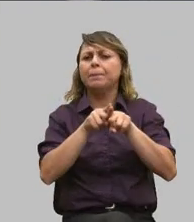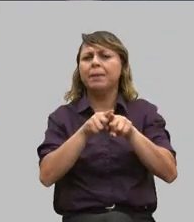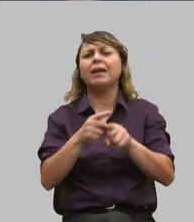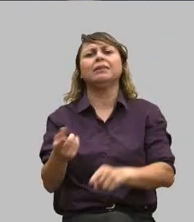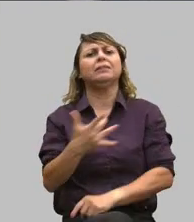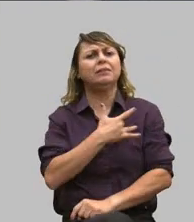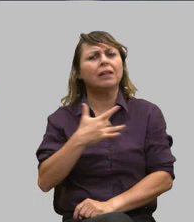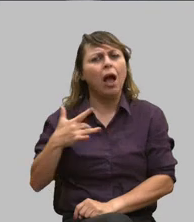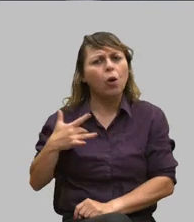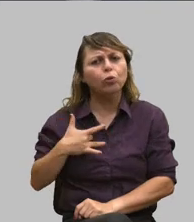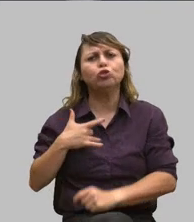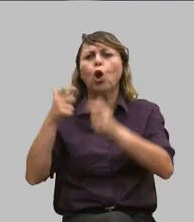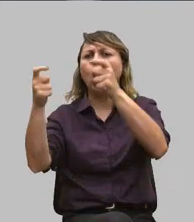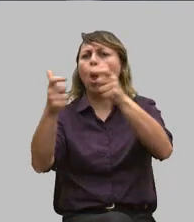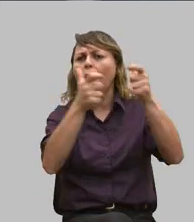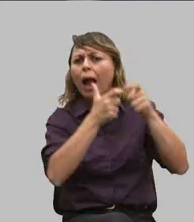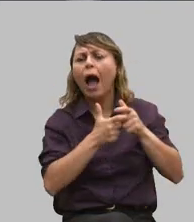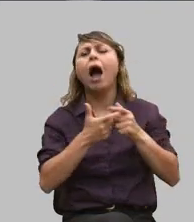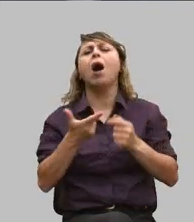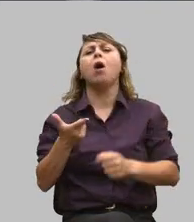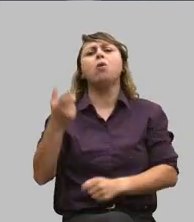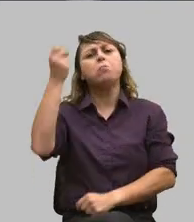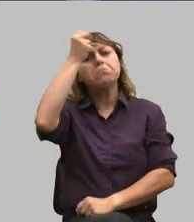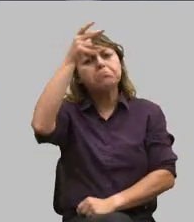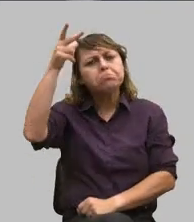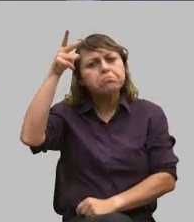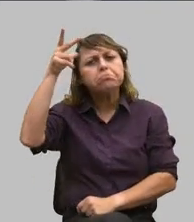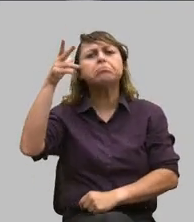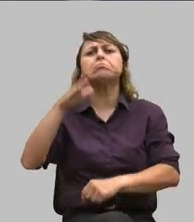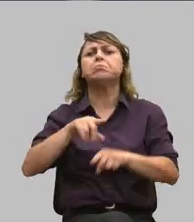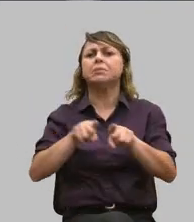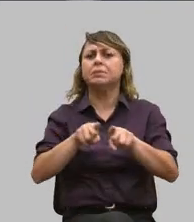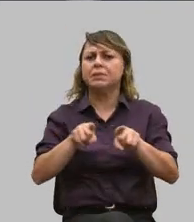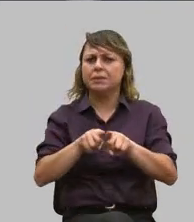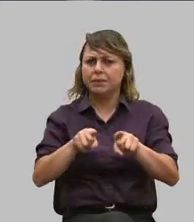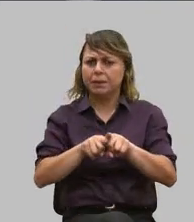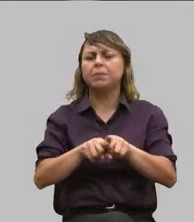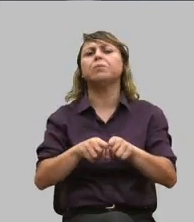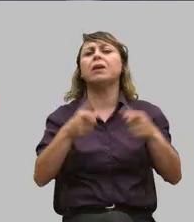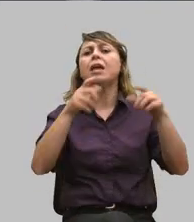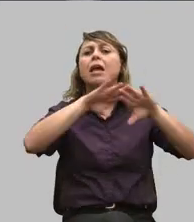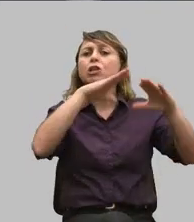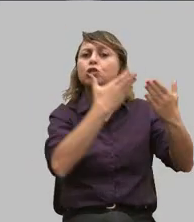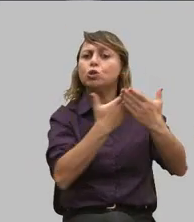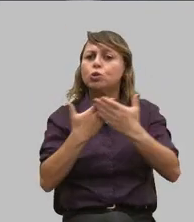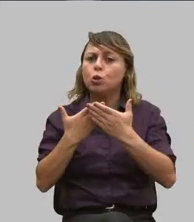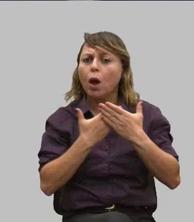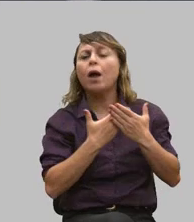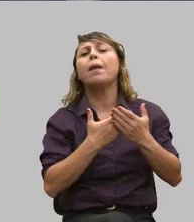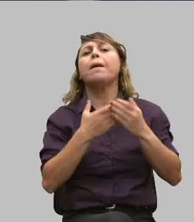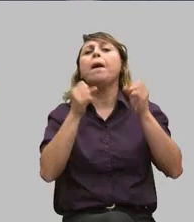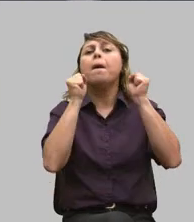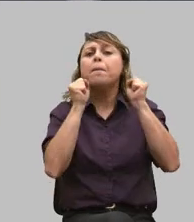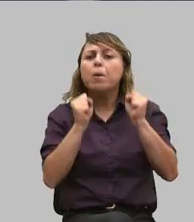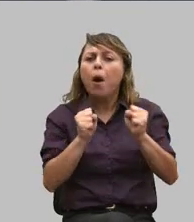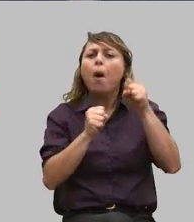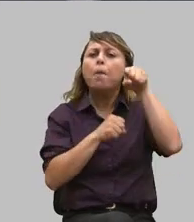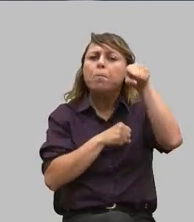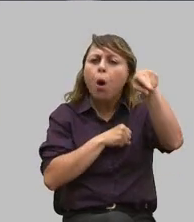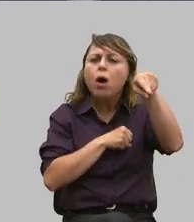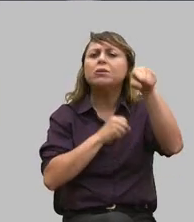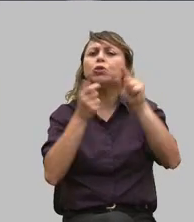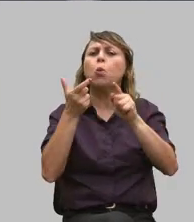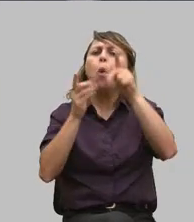de saúde local Municipal e e as escolas né para que a gente possa eh fazer com que o